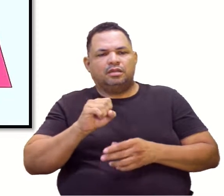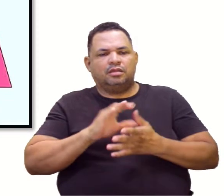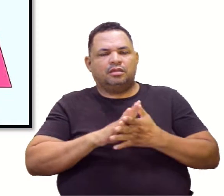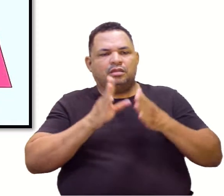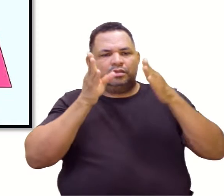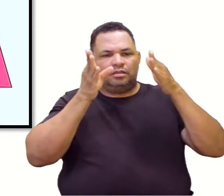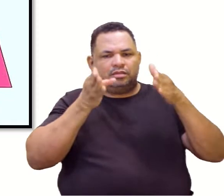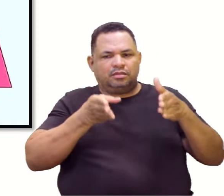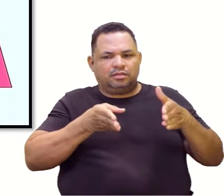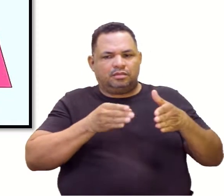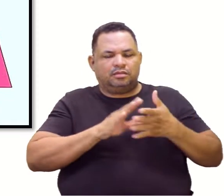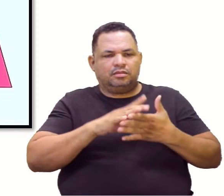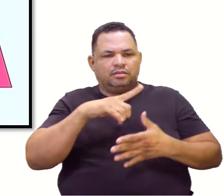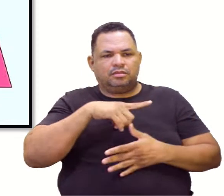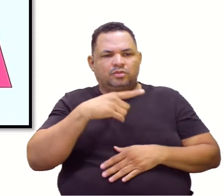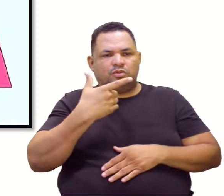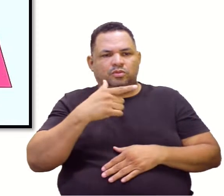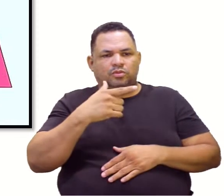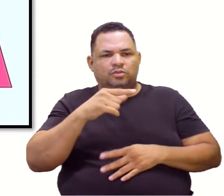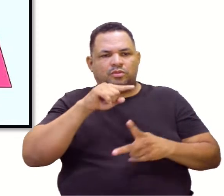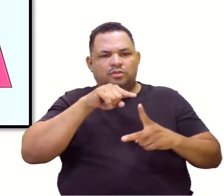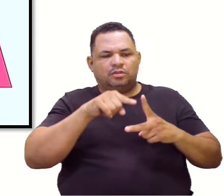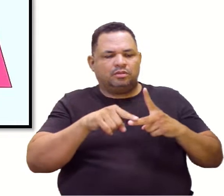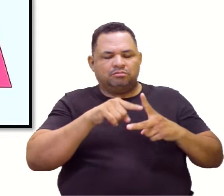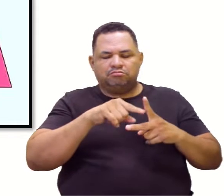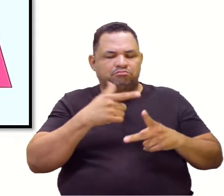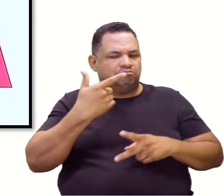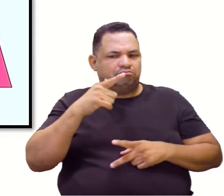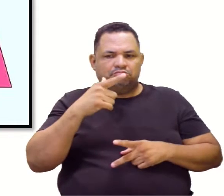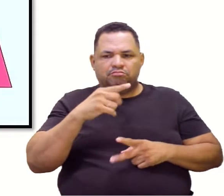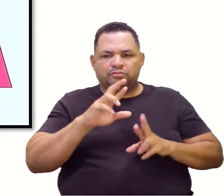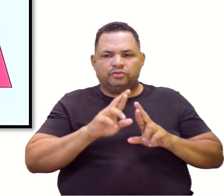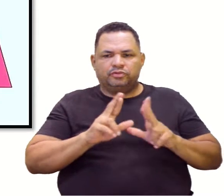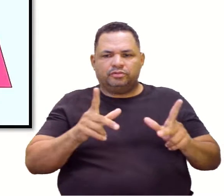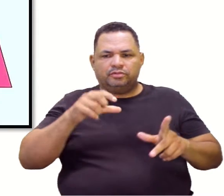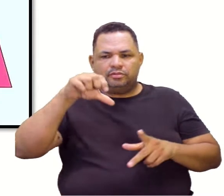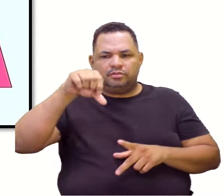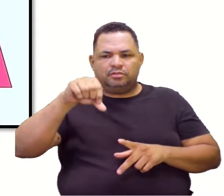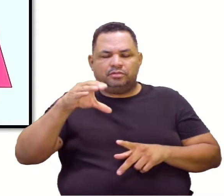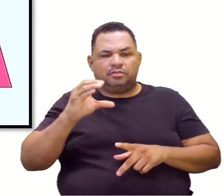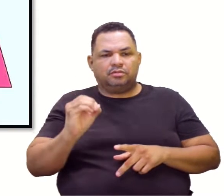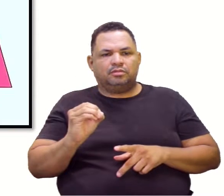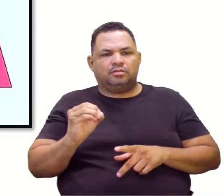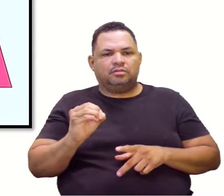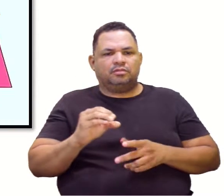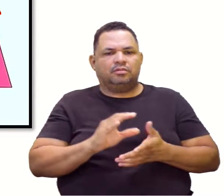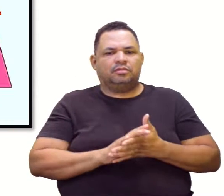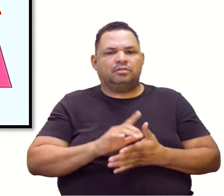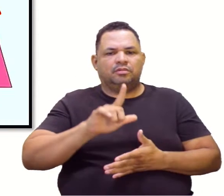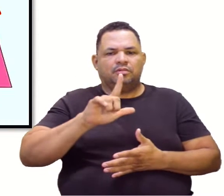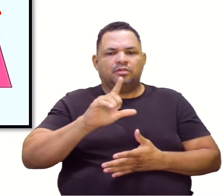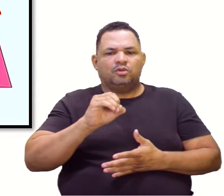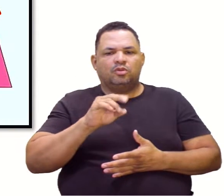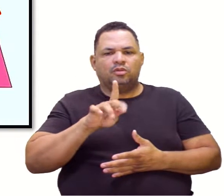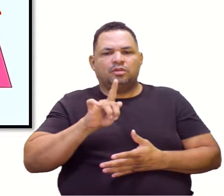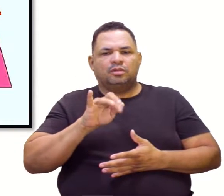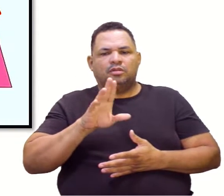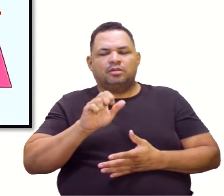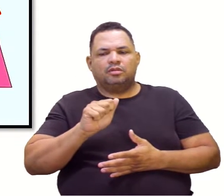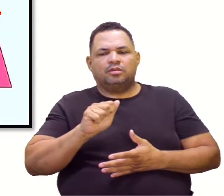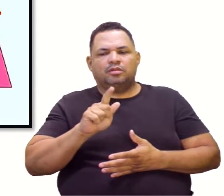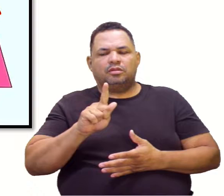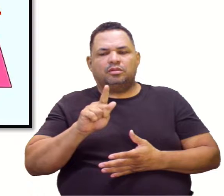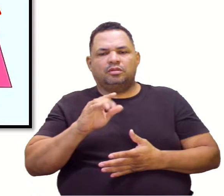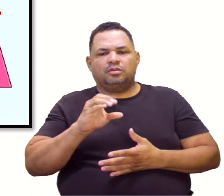iguais, porém não tem os ângulos retos. Nós temos o losango, que também tem pares